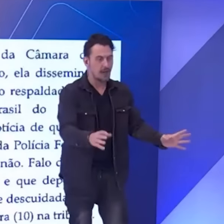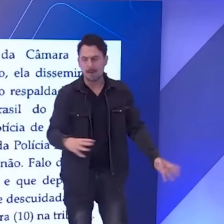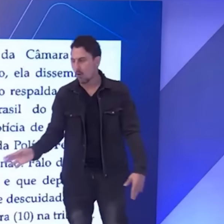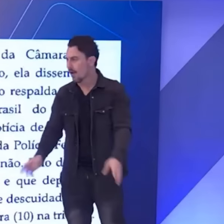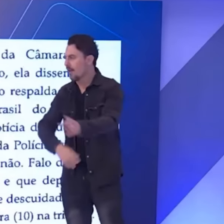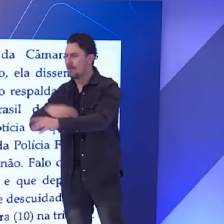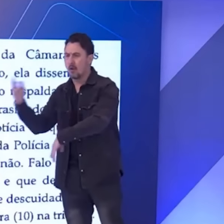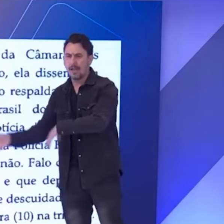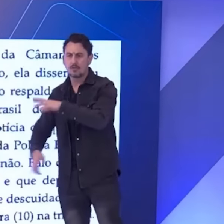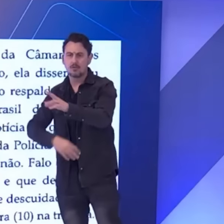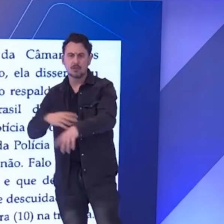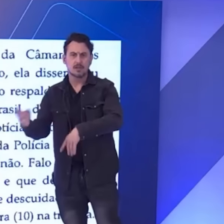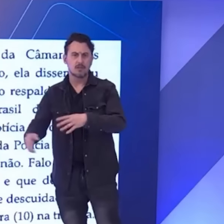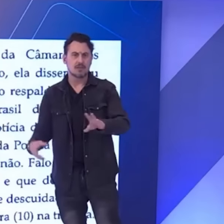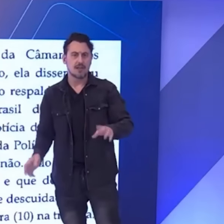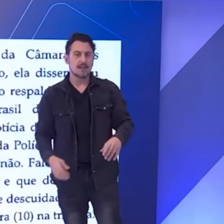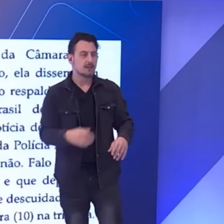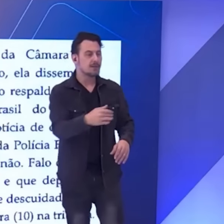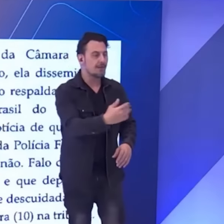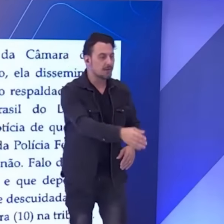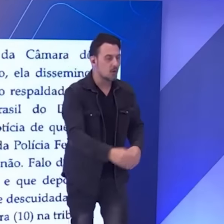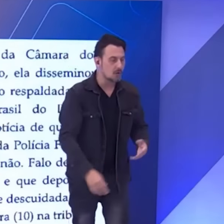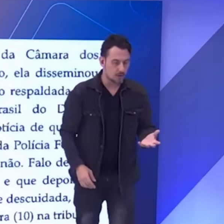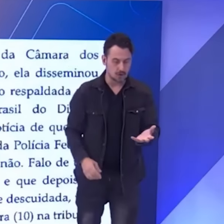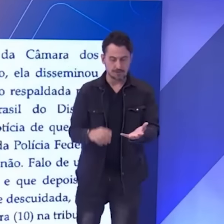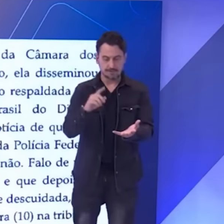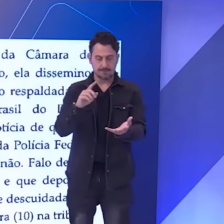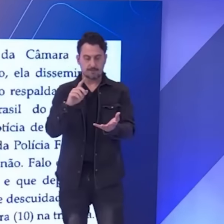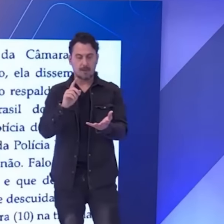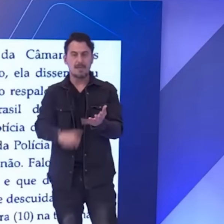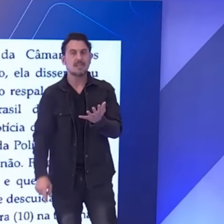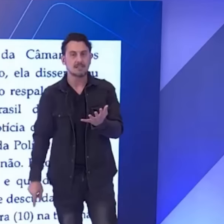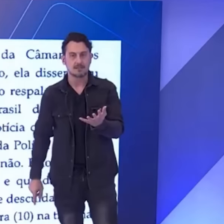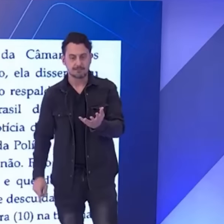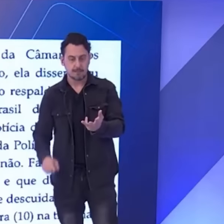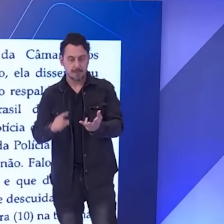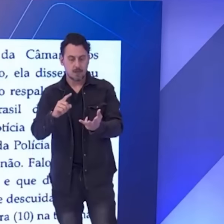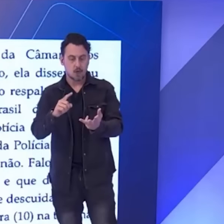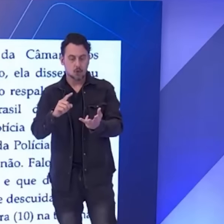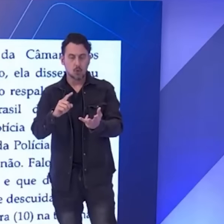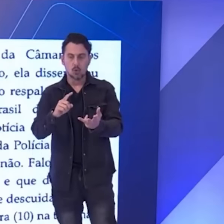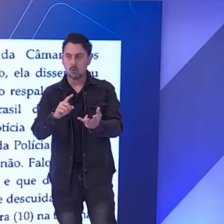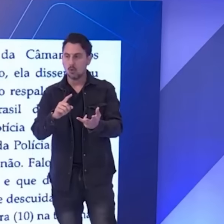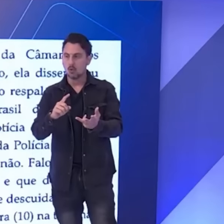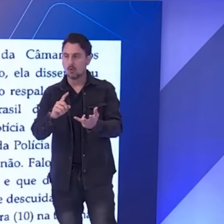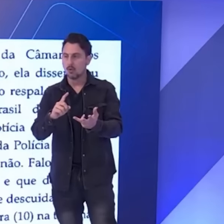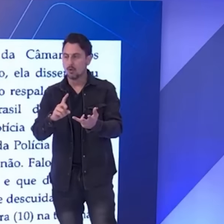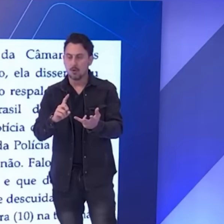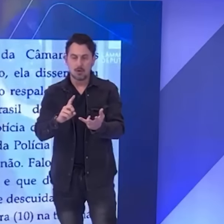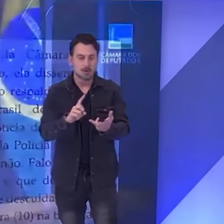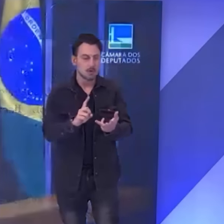gente foi lá pegou ficou lendo escrutinando tal não sei o que se você for na conta hoje da Bia kisses do do